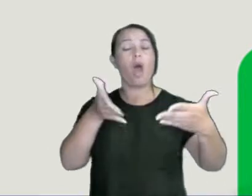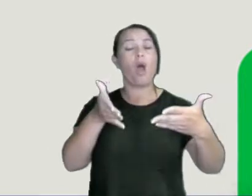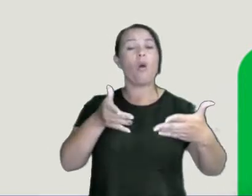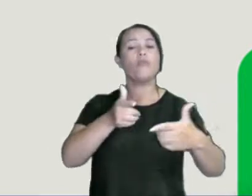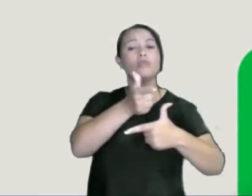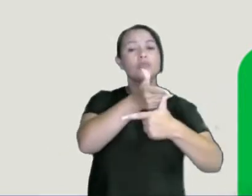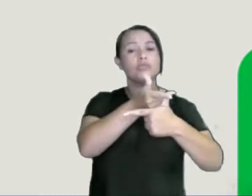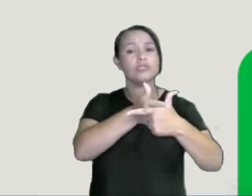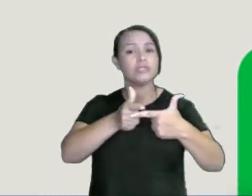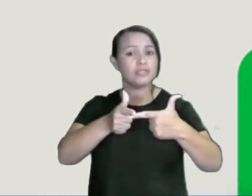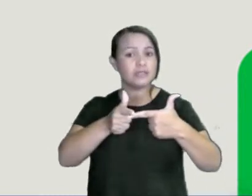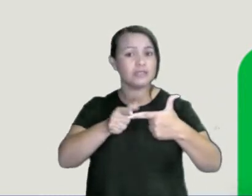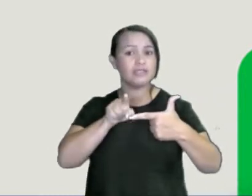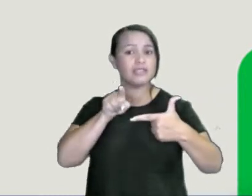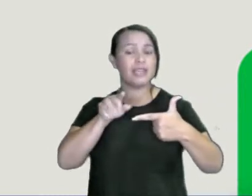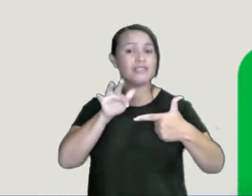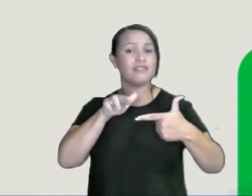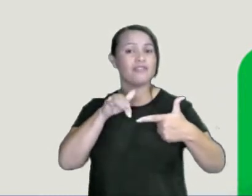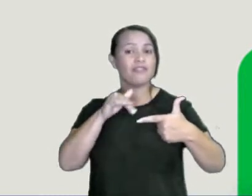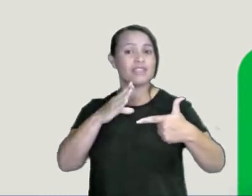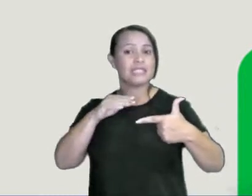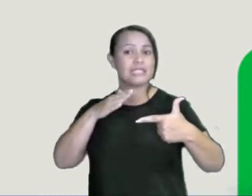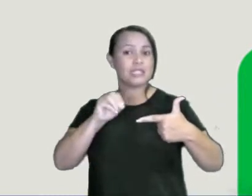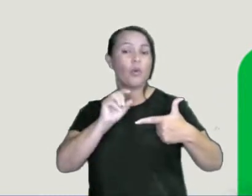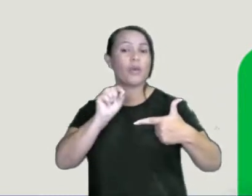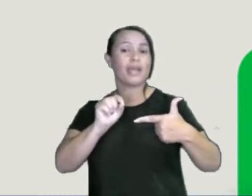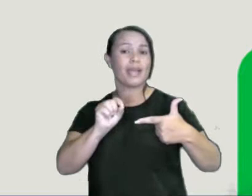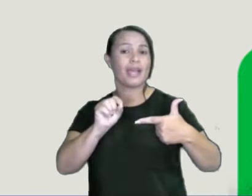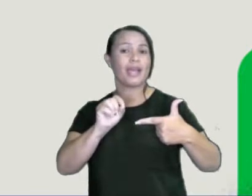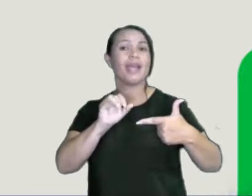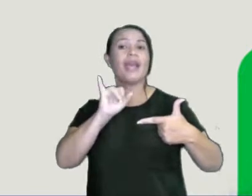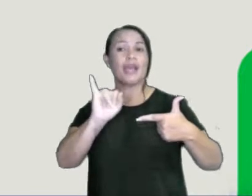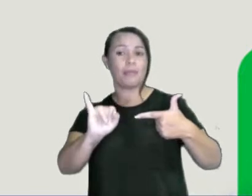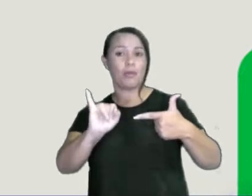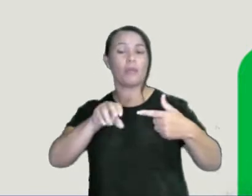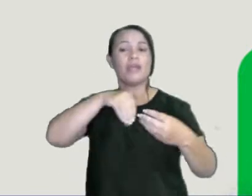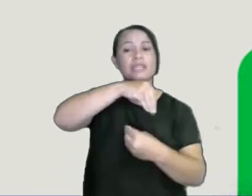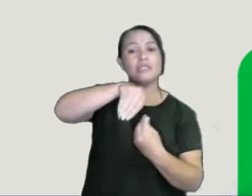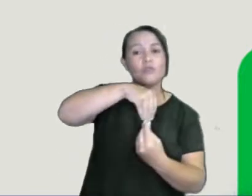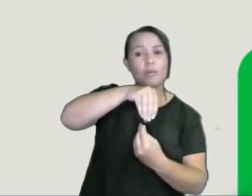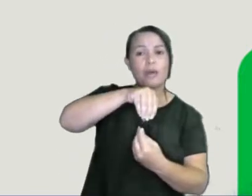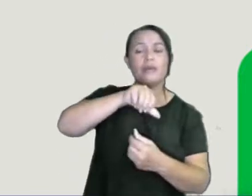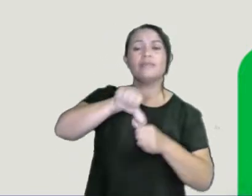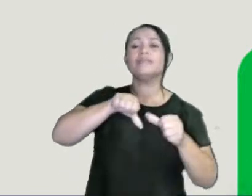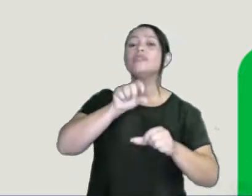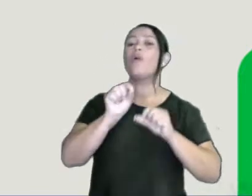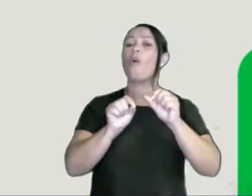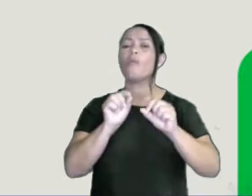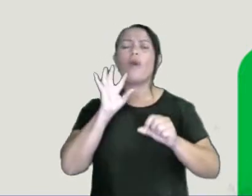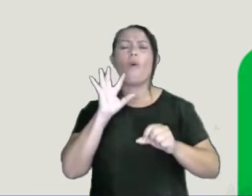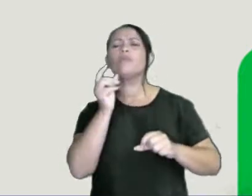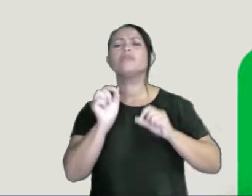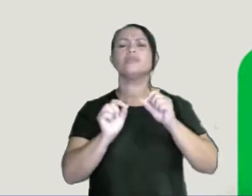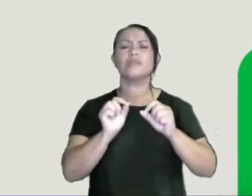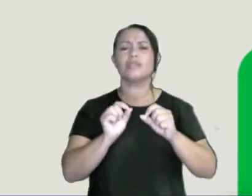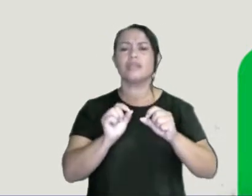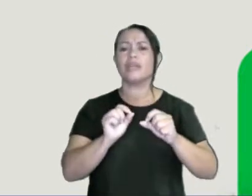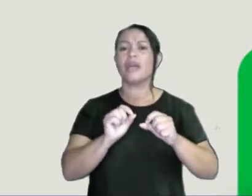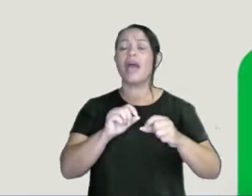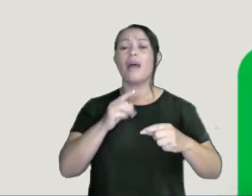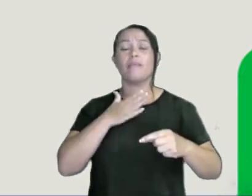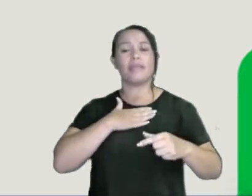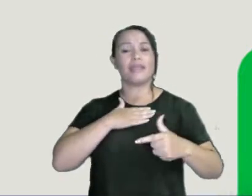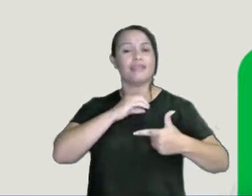vamos dividir essa fração imprópria e transformar ela em mista, tá? Então, o que foi que aconteceu? A minha fração imprópria